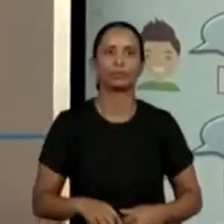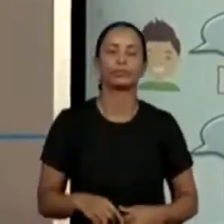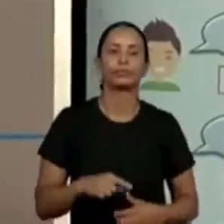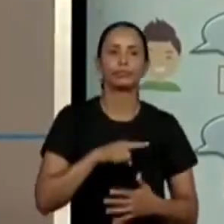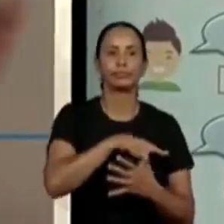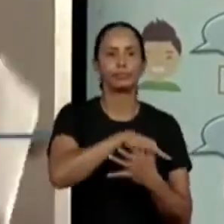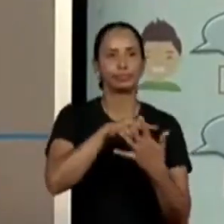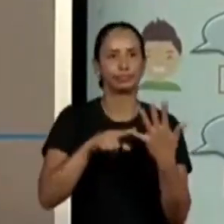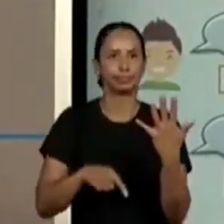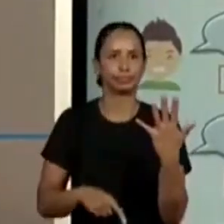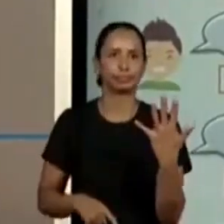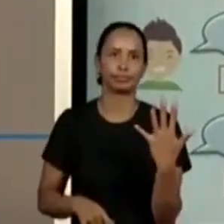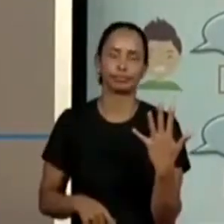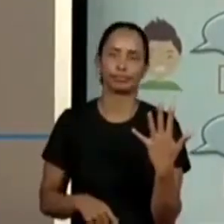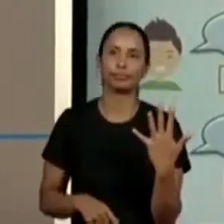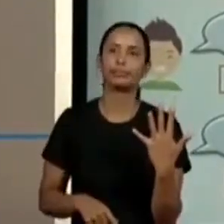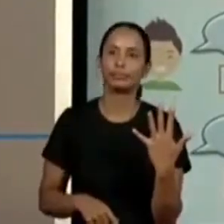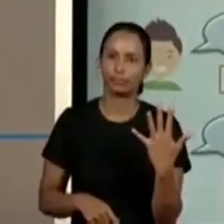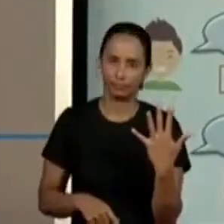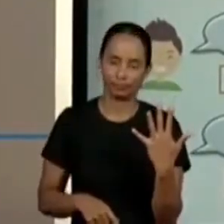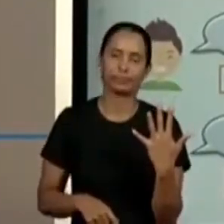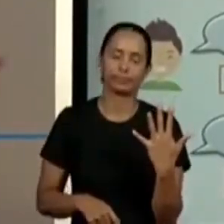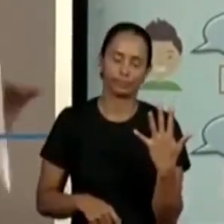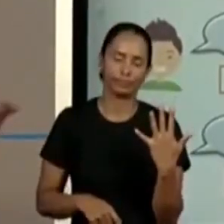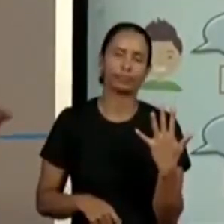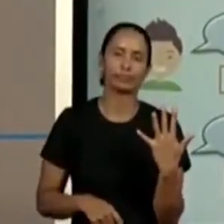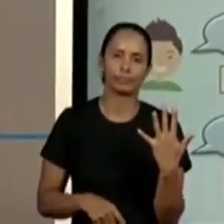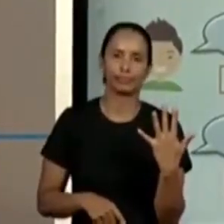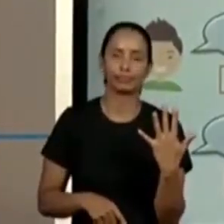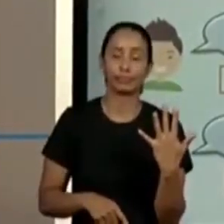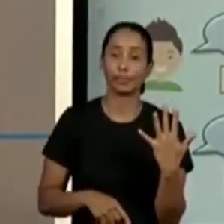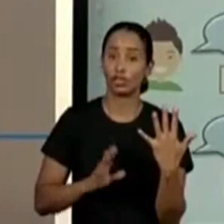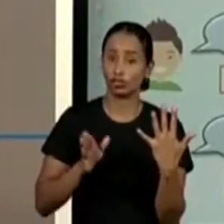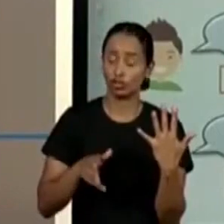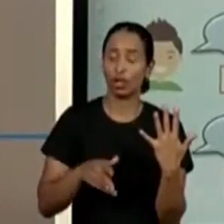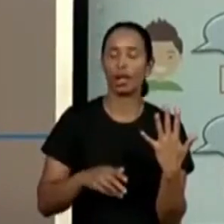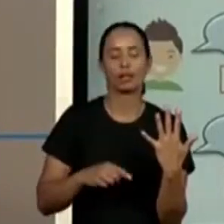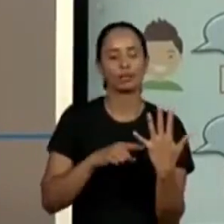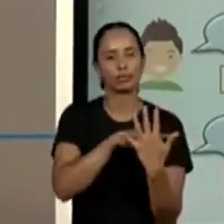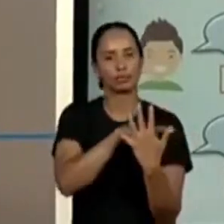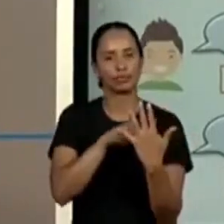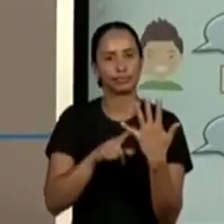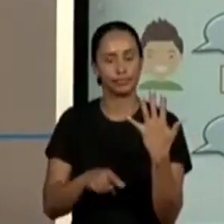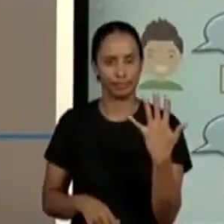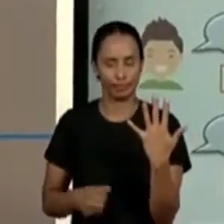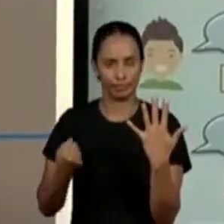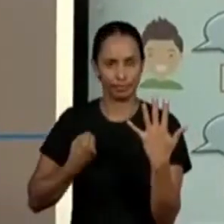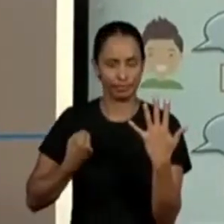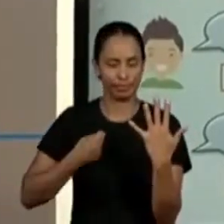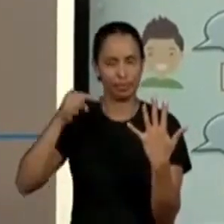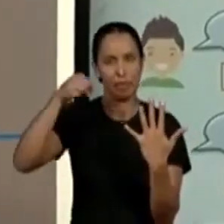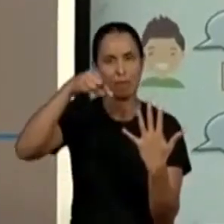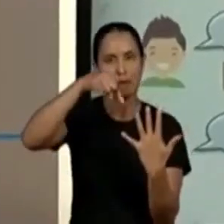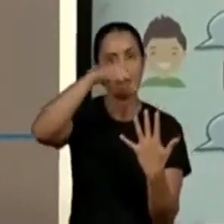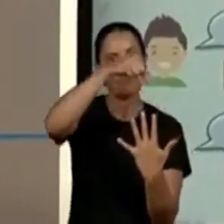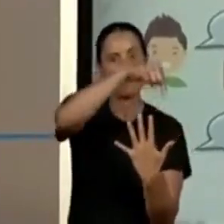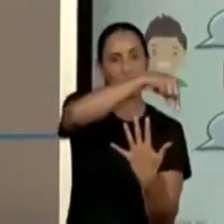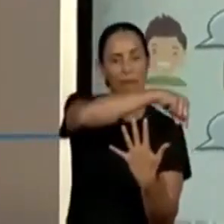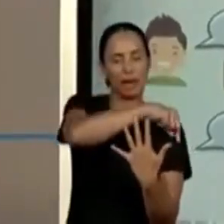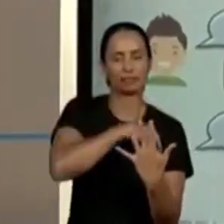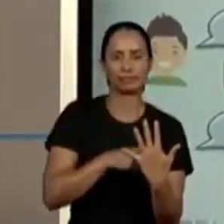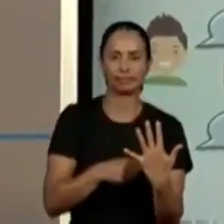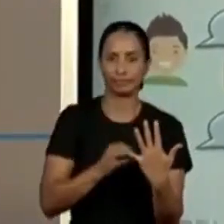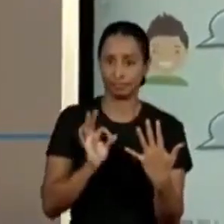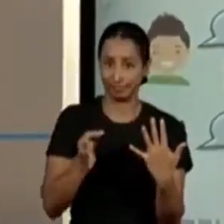eu sei que todos, né? Uma quinta ordem, eu sei que todos aí são 5 números que eu coloquei ao todo. Beleza?